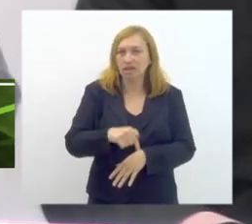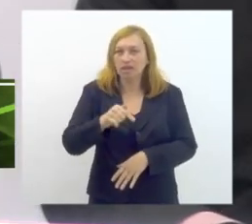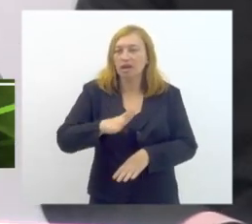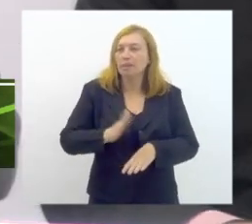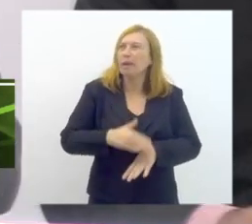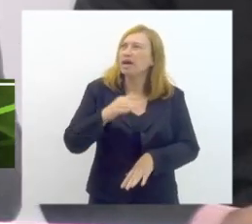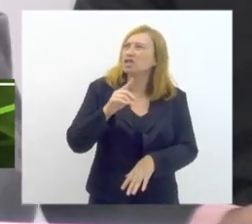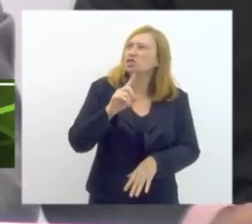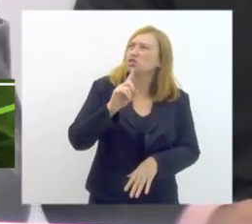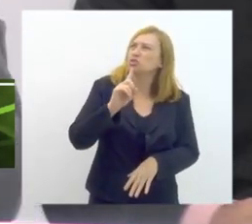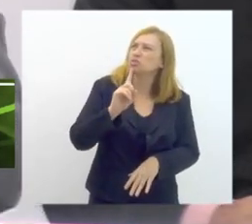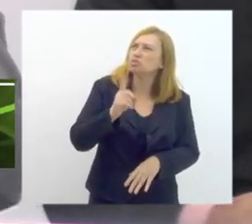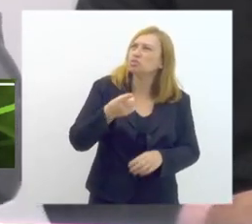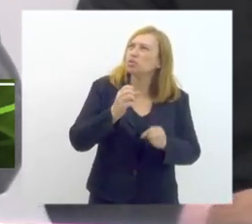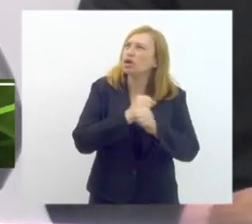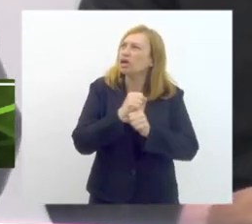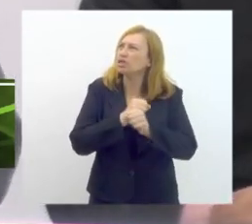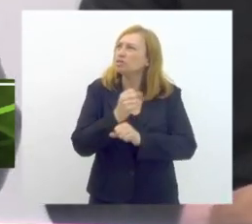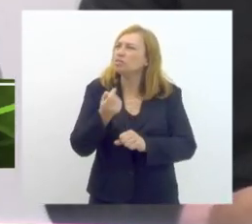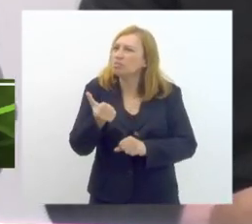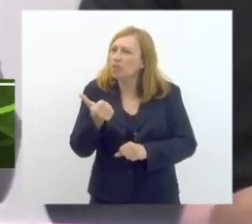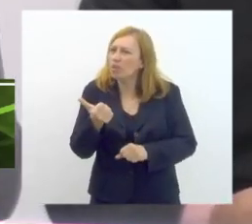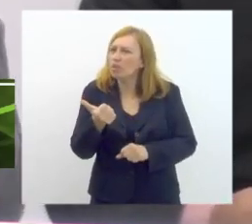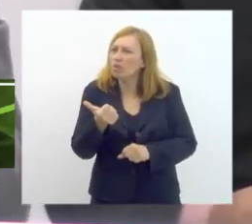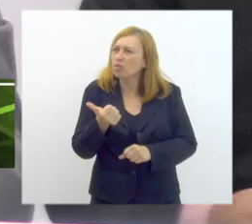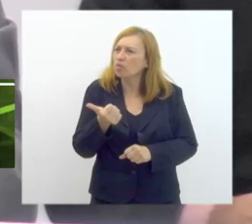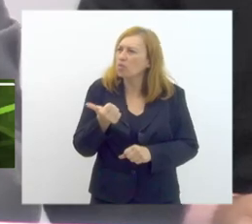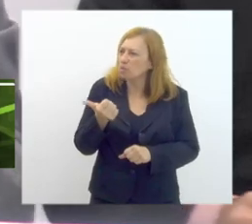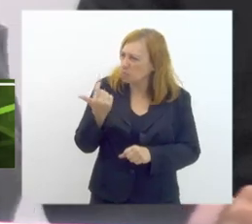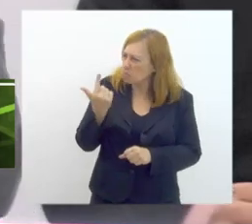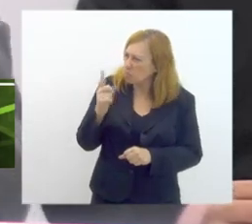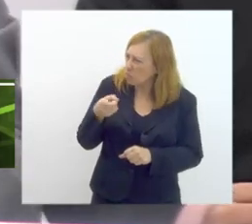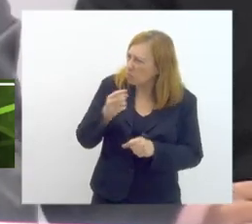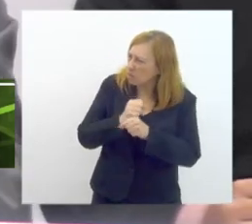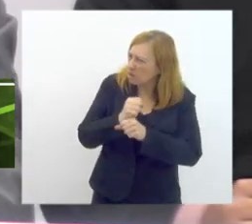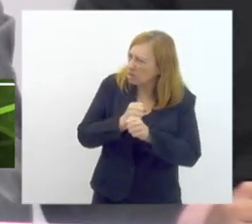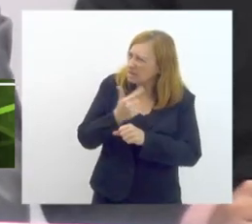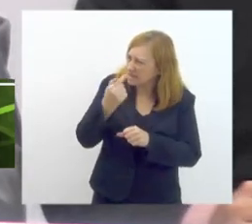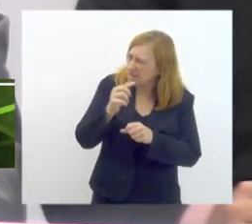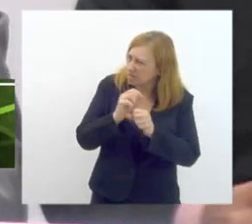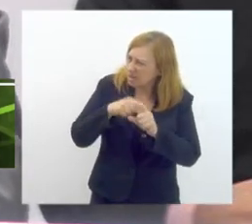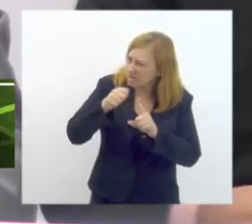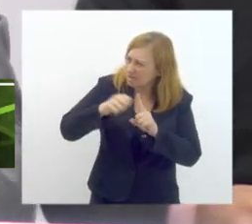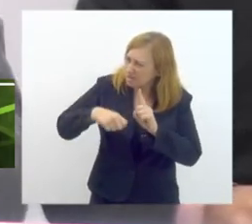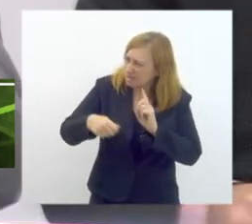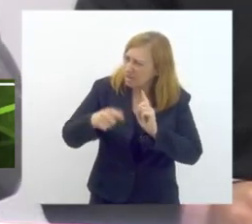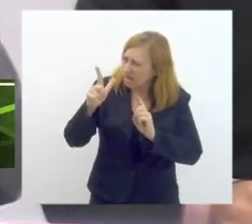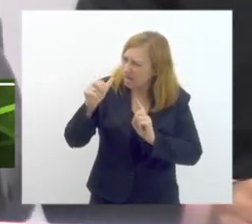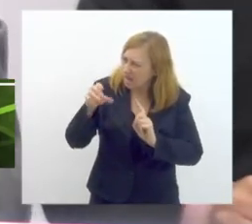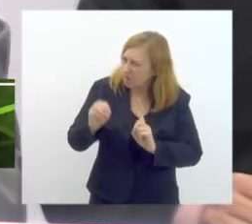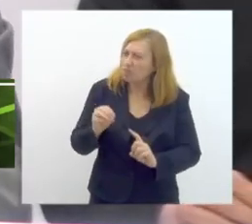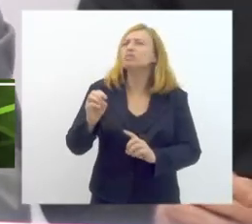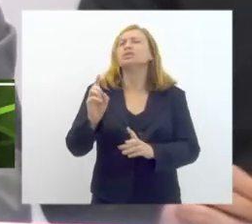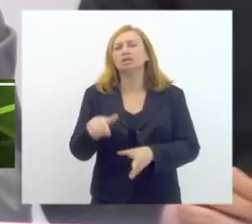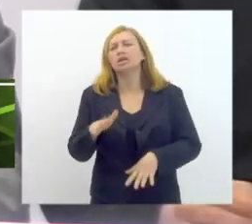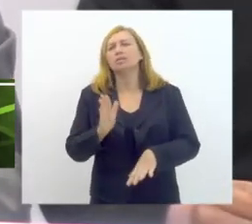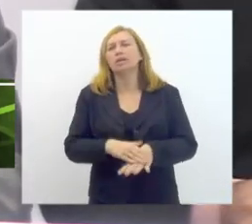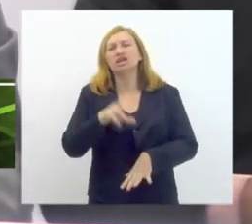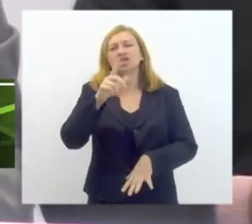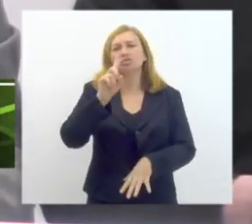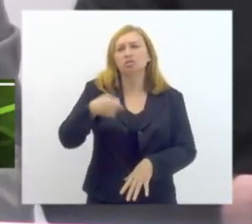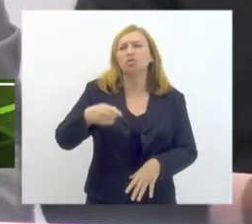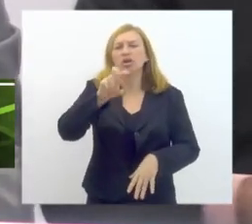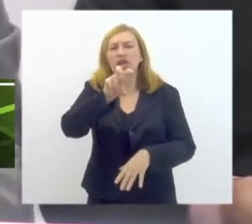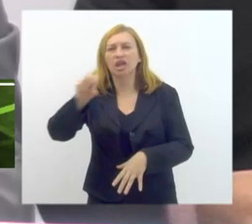um ano e pouco, mais de 1.500, em um ano, né, Léo? Sete meses. Foram mais de 1.500